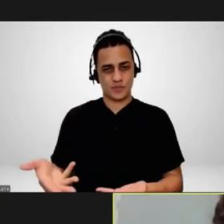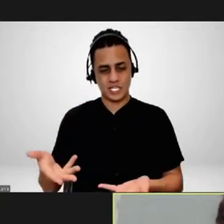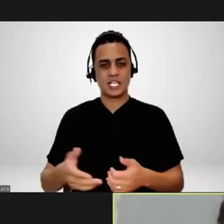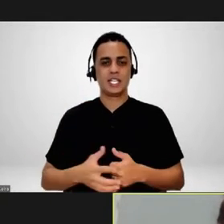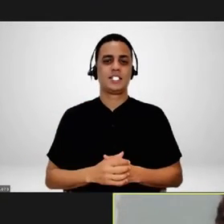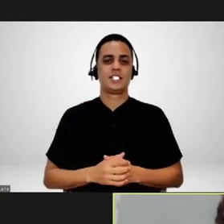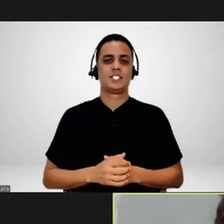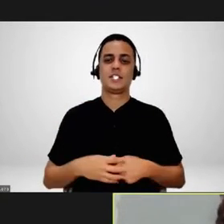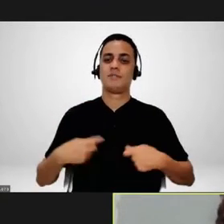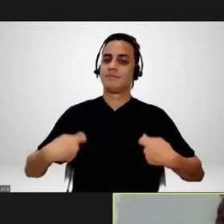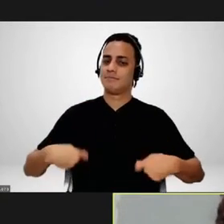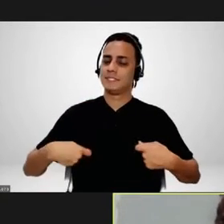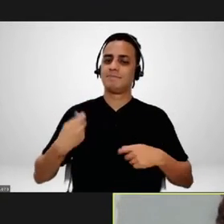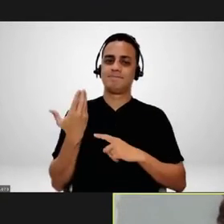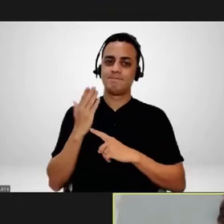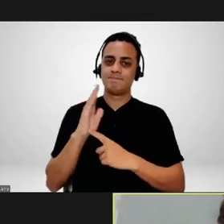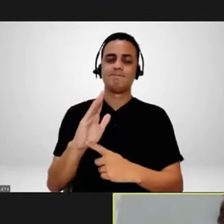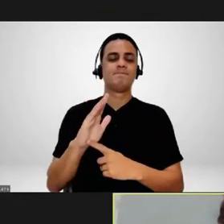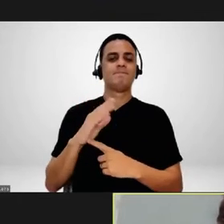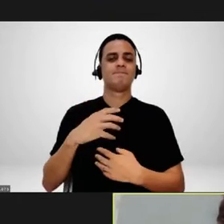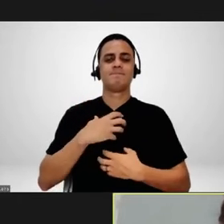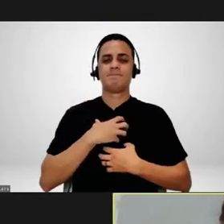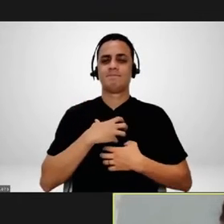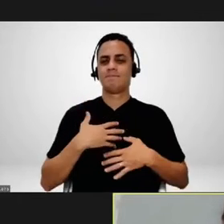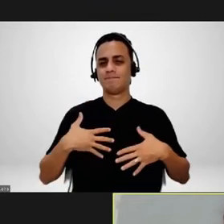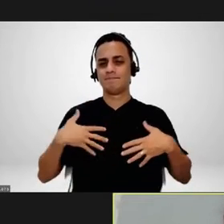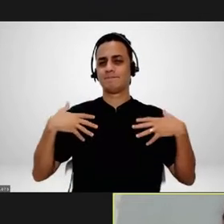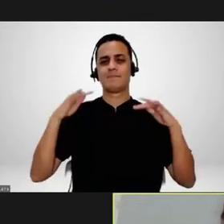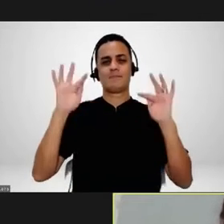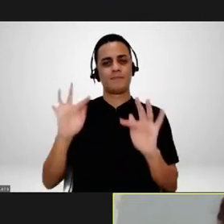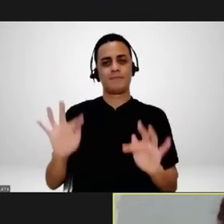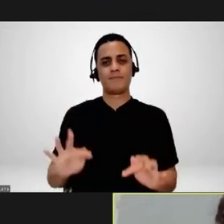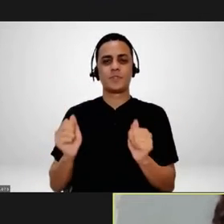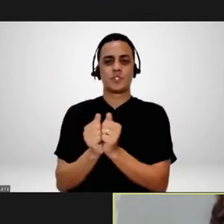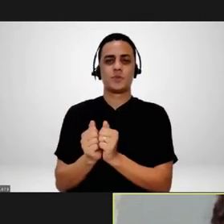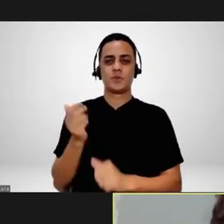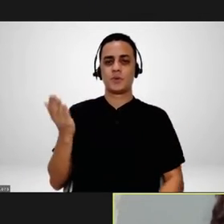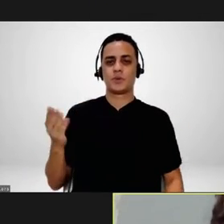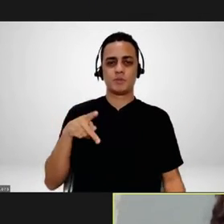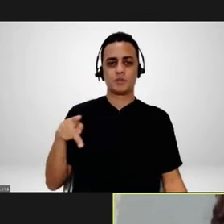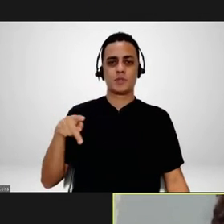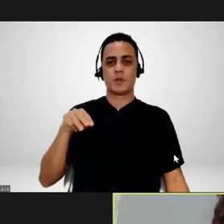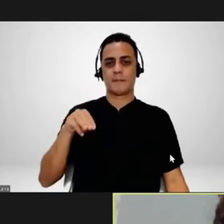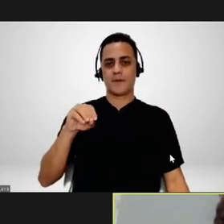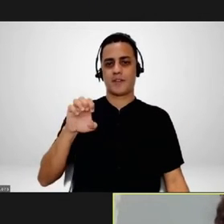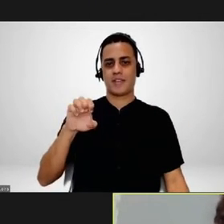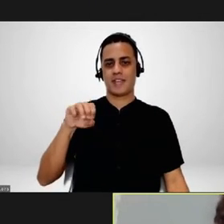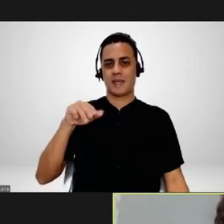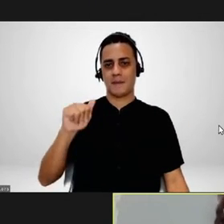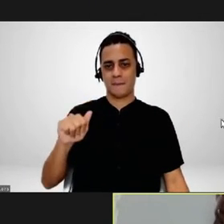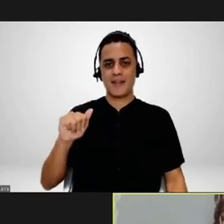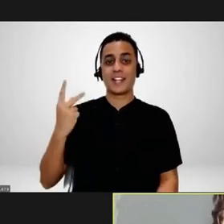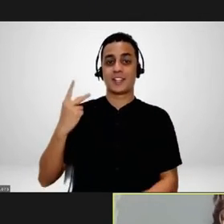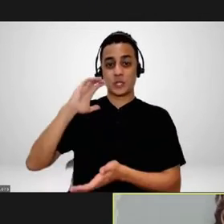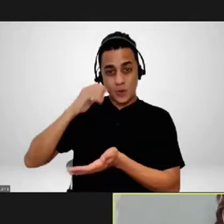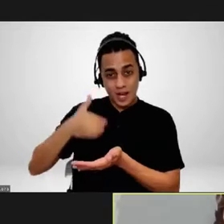preciso manifestar a minha alegria em participar dessa mesa junto com a professora Moema Rebouças, que foi minha orientadora de doutorado, minha colega